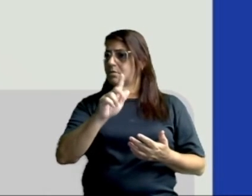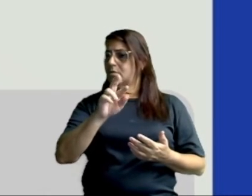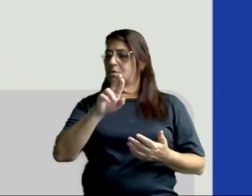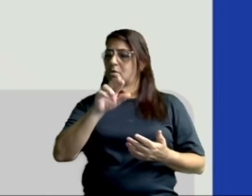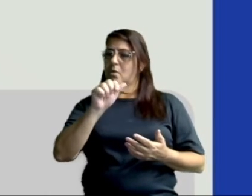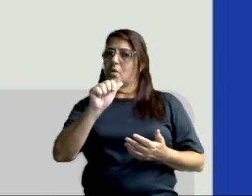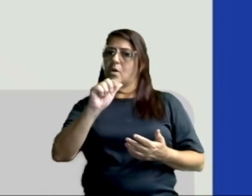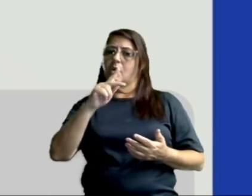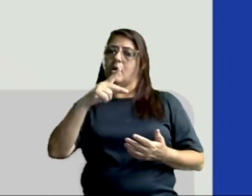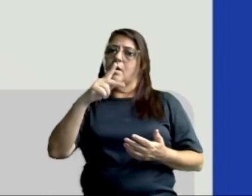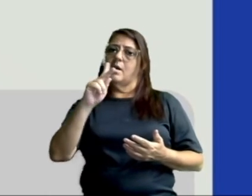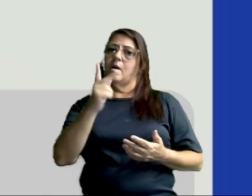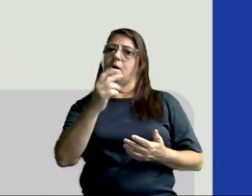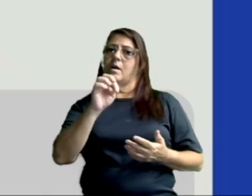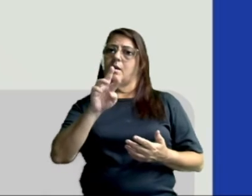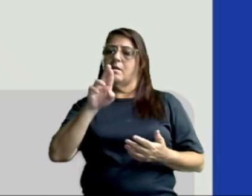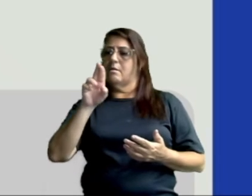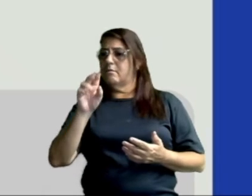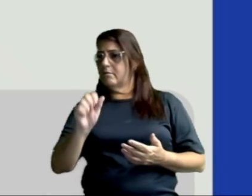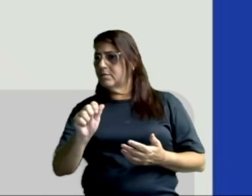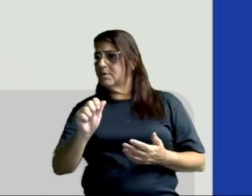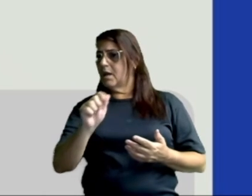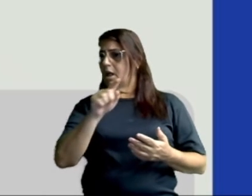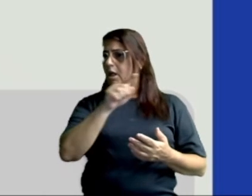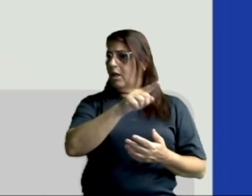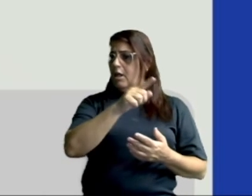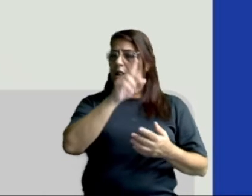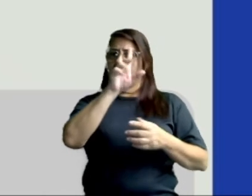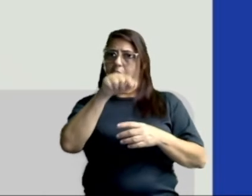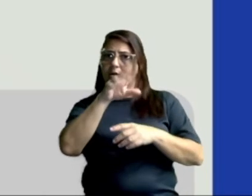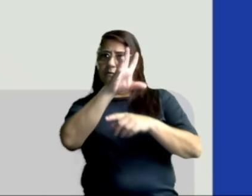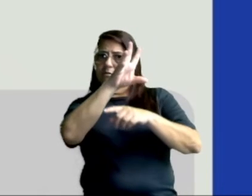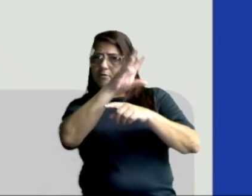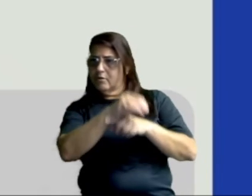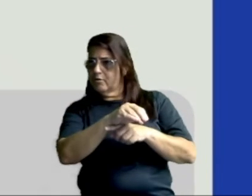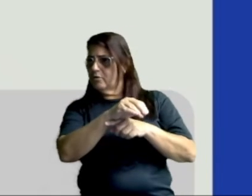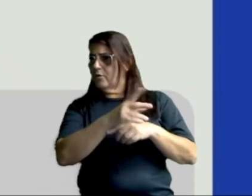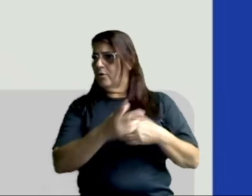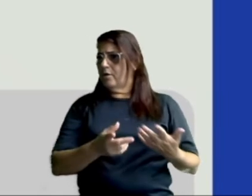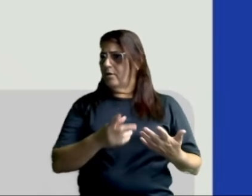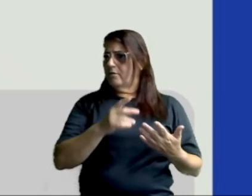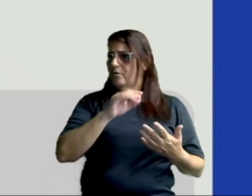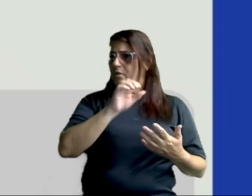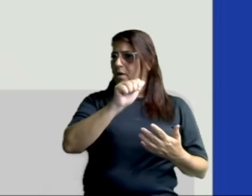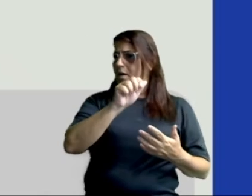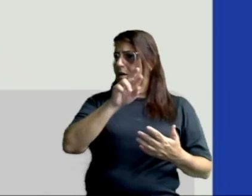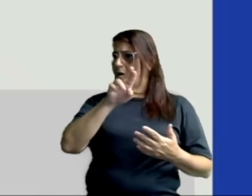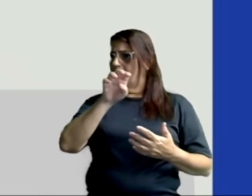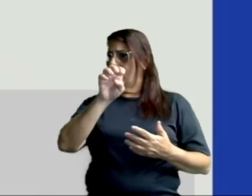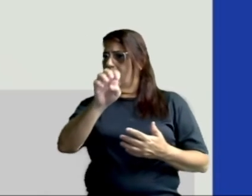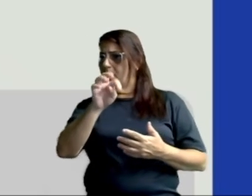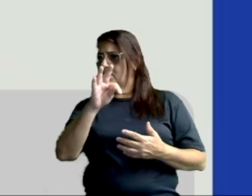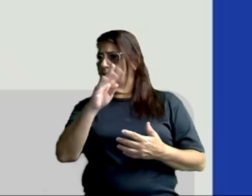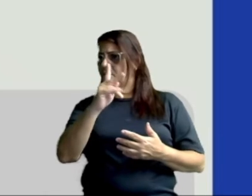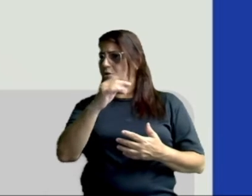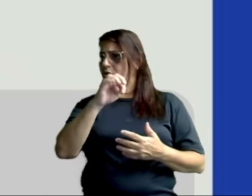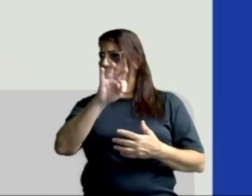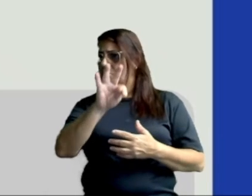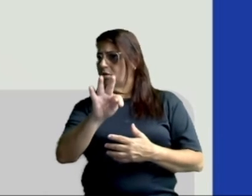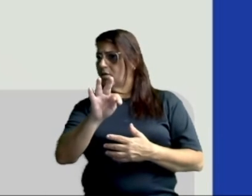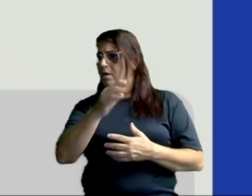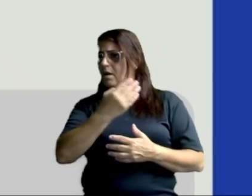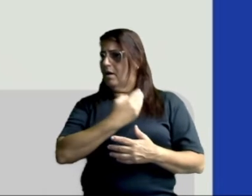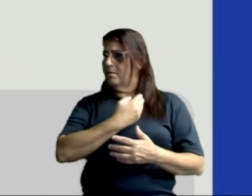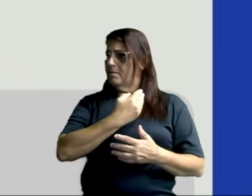friends? Eles são amigos. Is my name on the list? Ou seja, meu nome está na lista. Então,